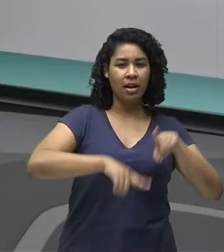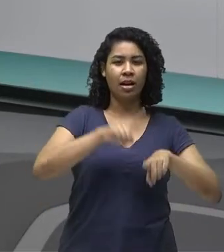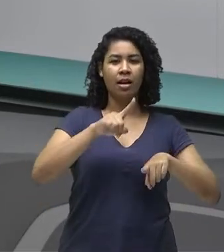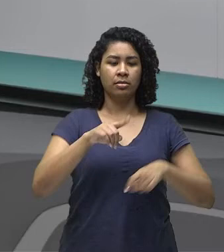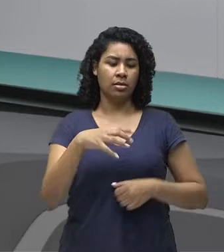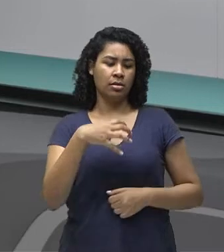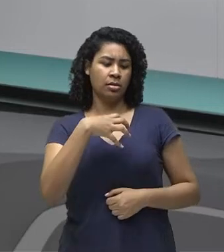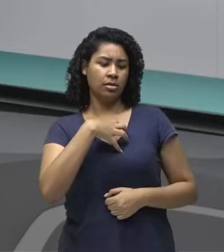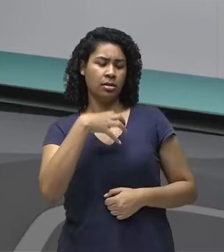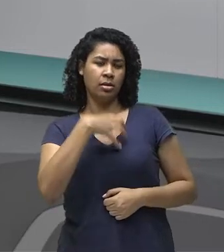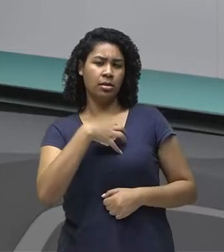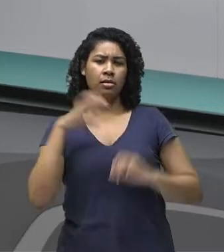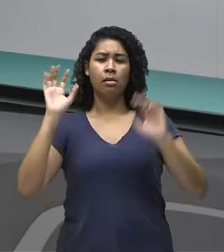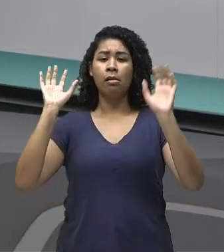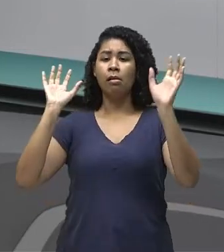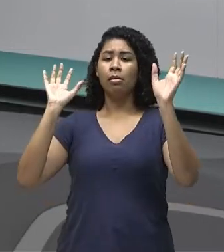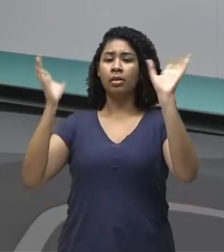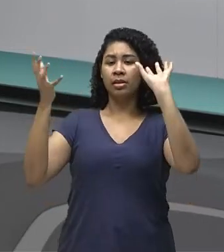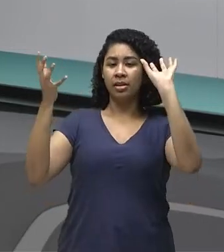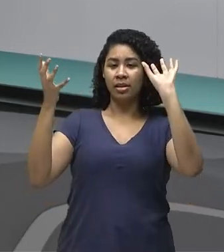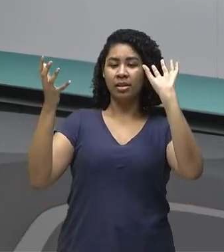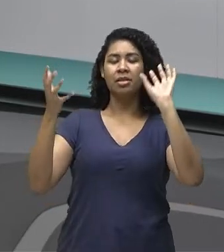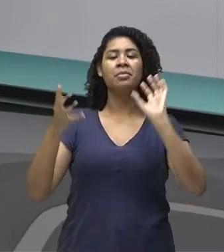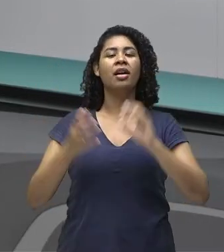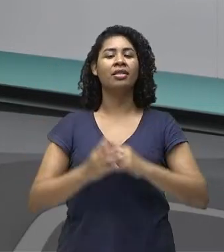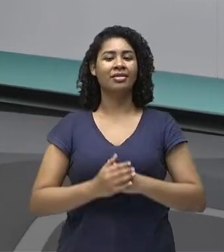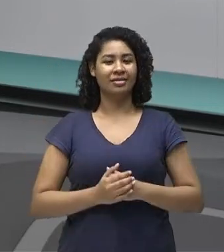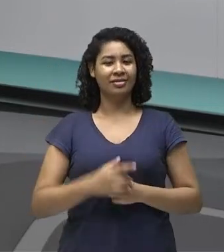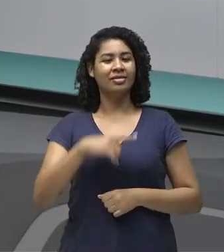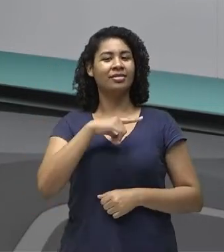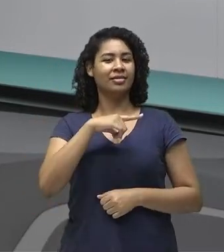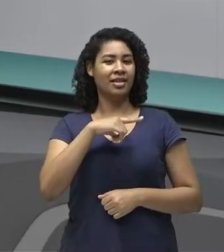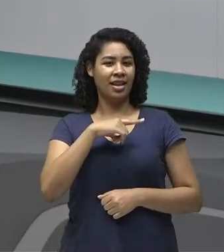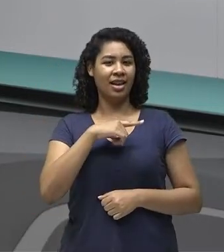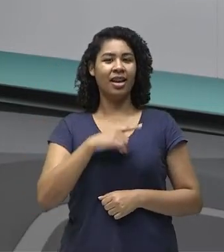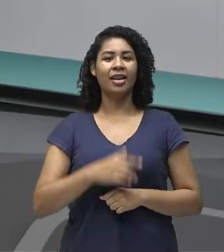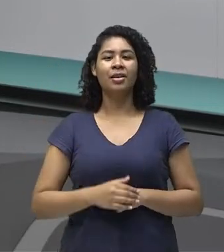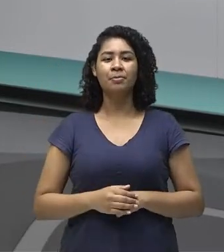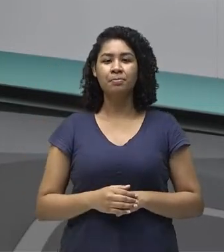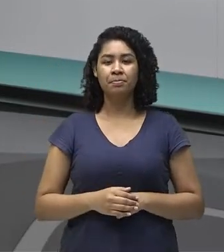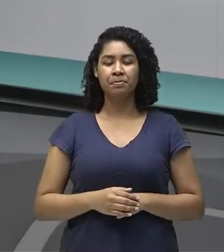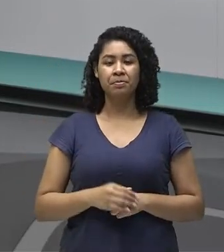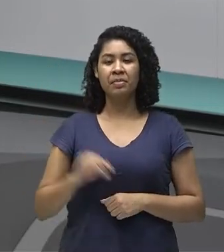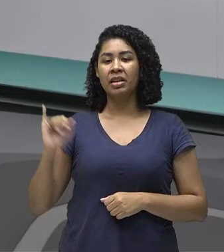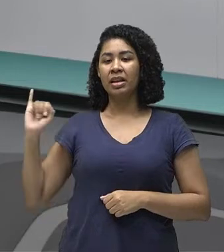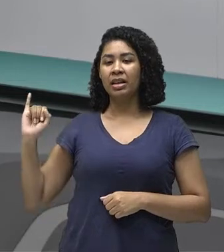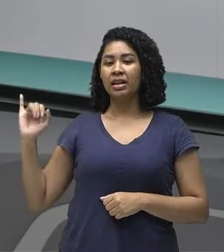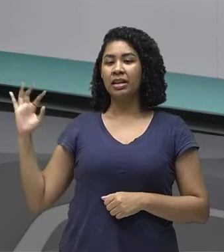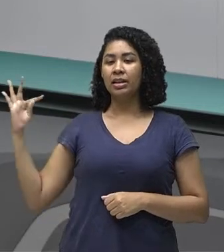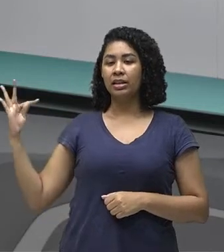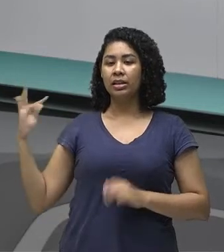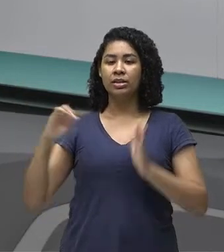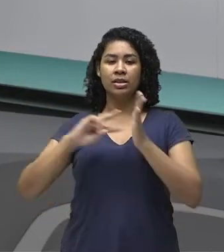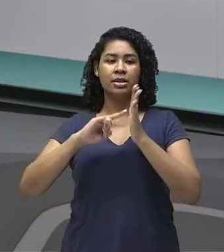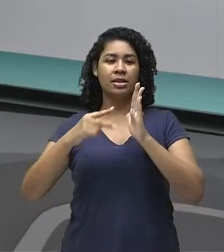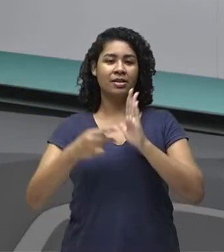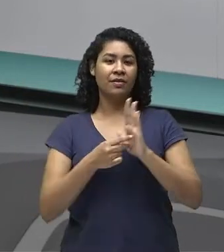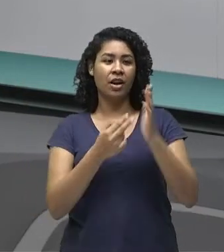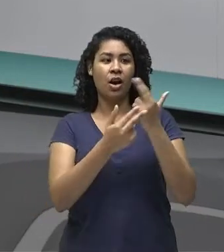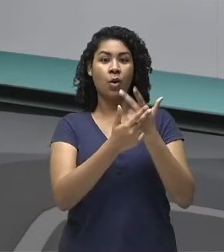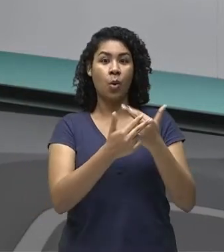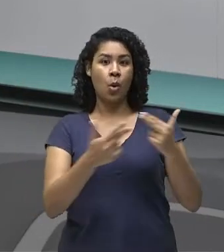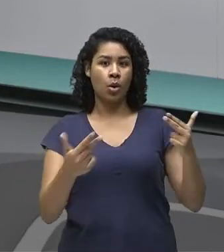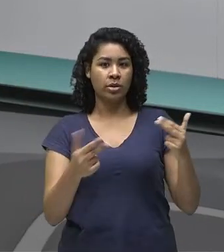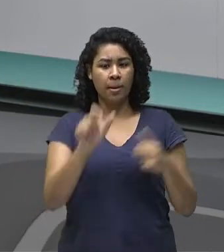tempo. Existe até um filme de terror aqui com esse nome, né? O it, que quer dizer o quê? Que eles usaram para significar a coisa, né? Porque não é